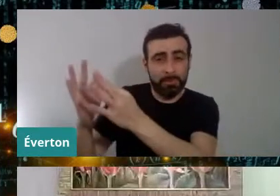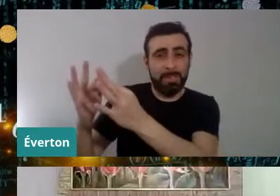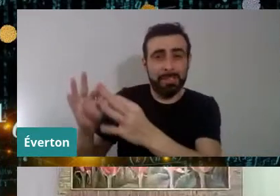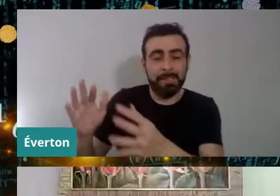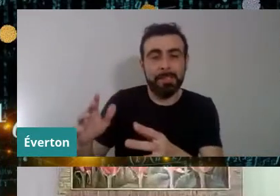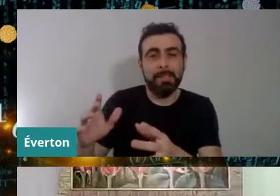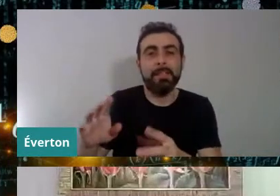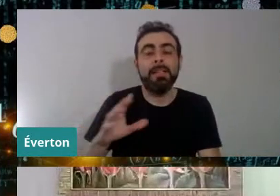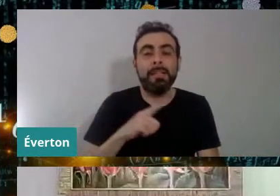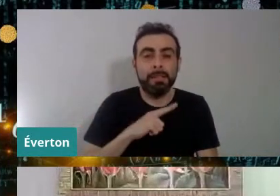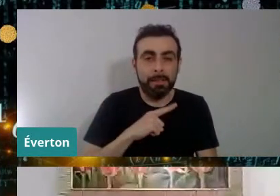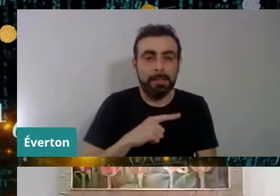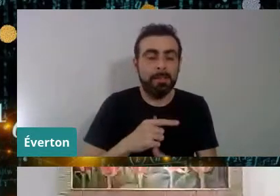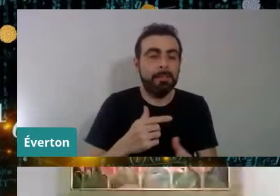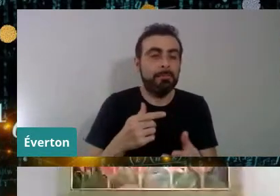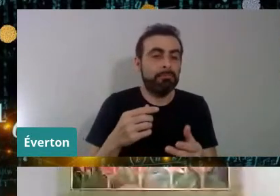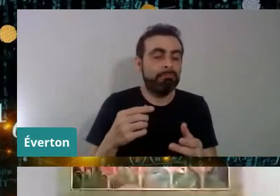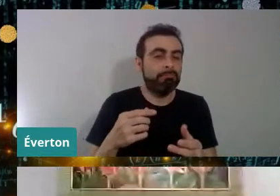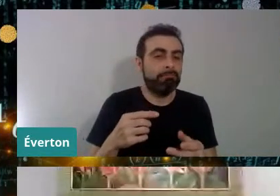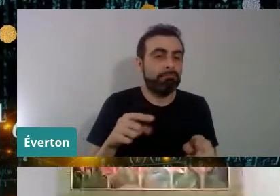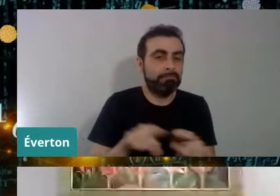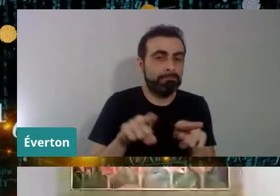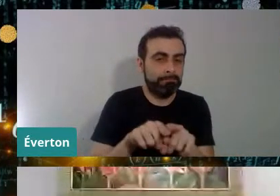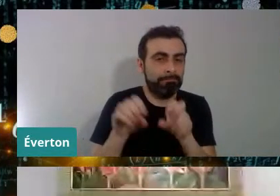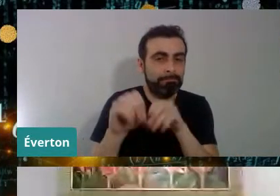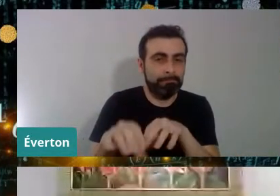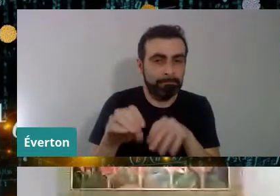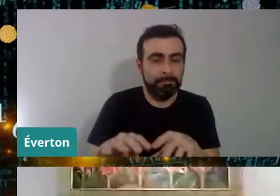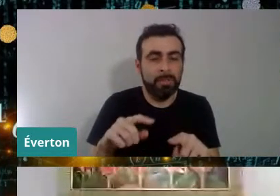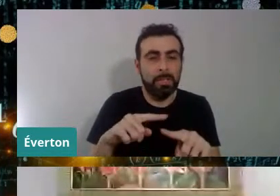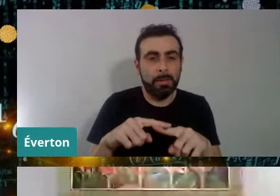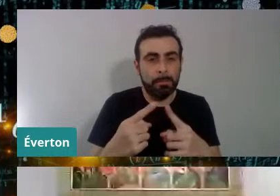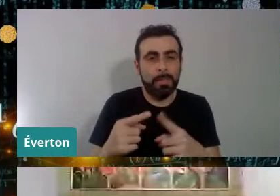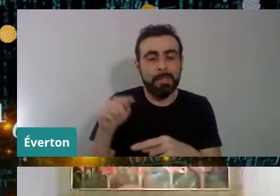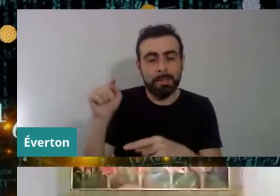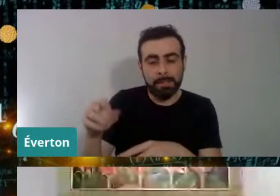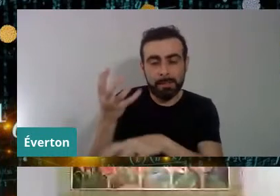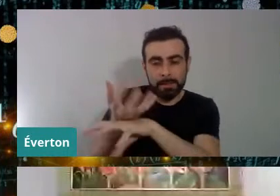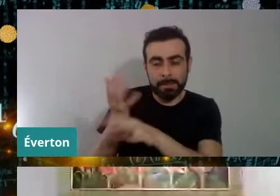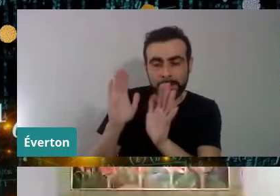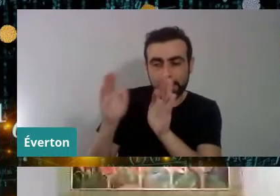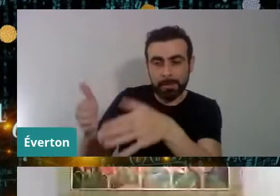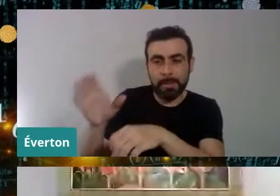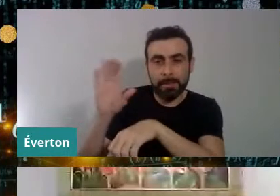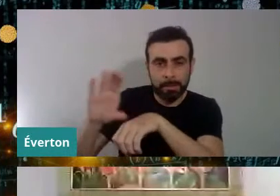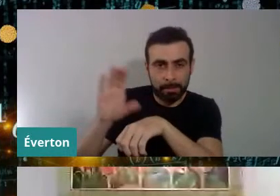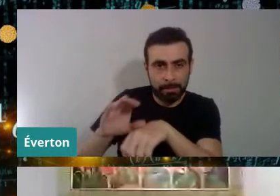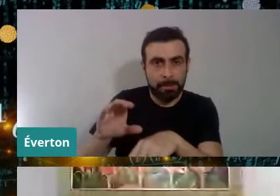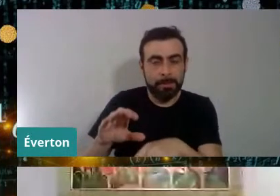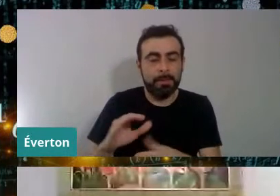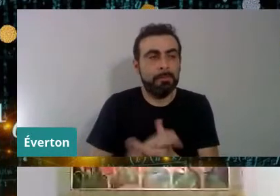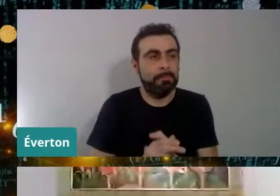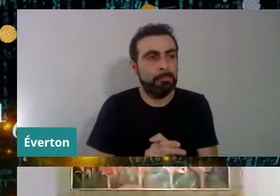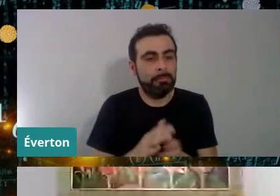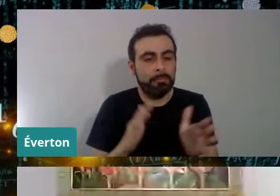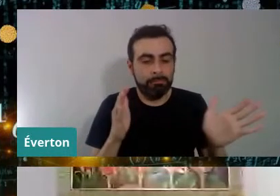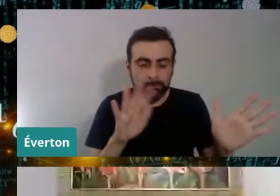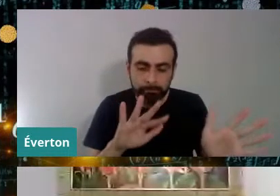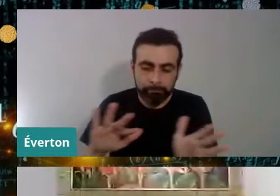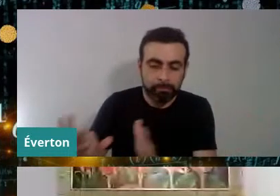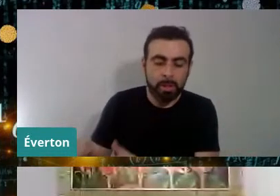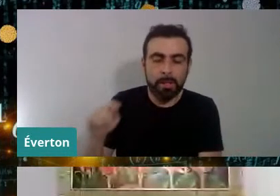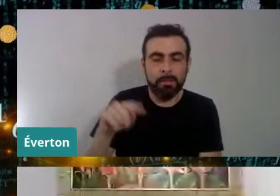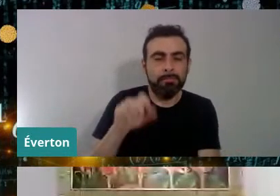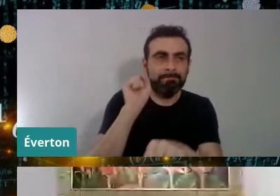de física, dei aula um tempo no, no curso de física, aí depois parei um pouquinho, aí voltei,